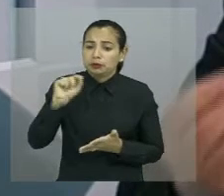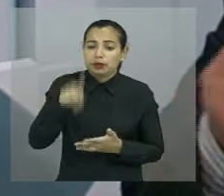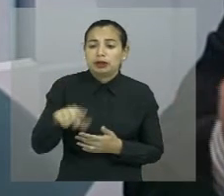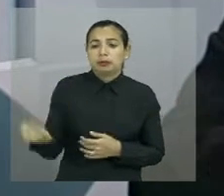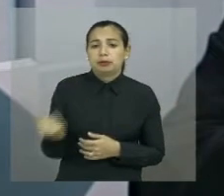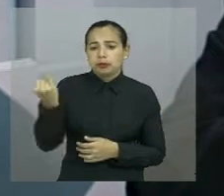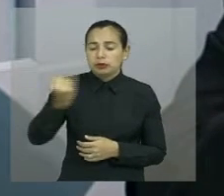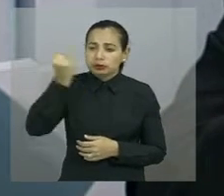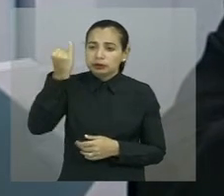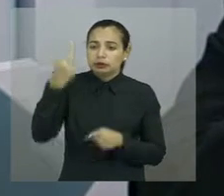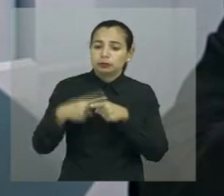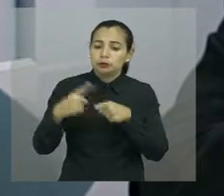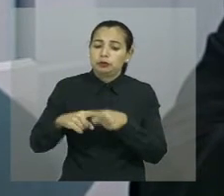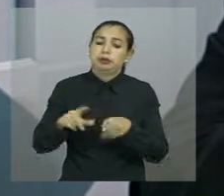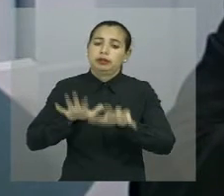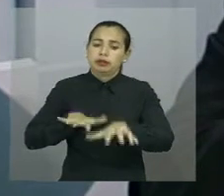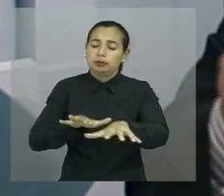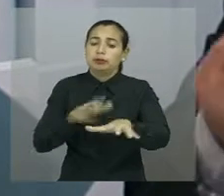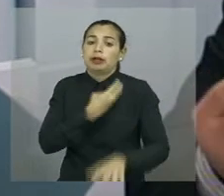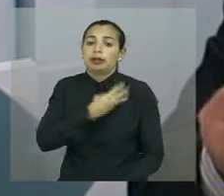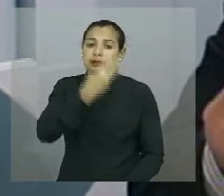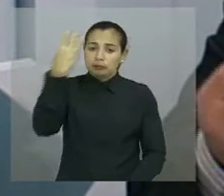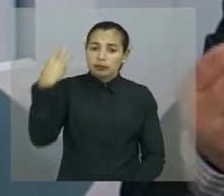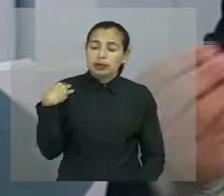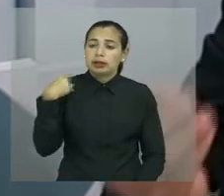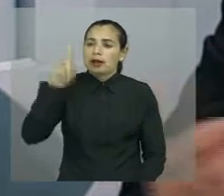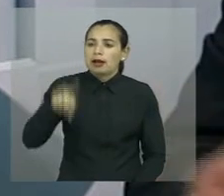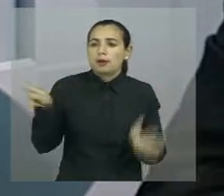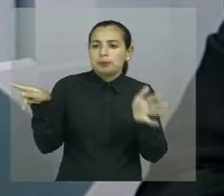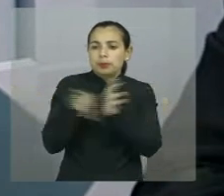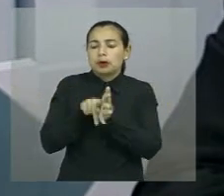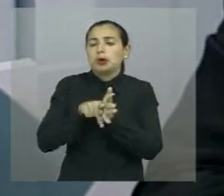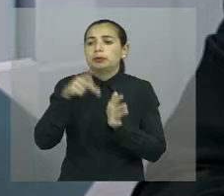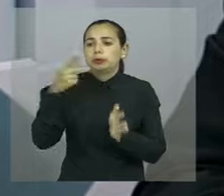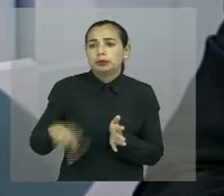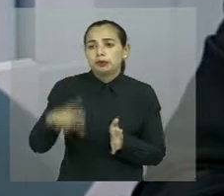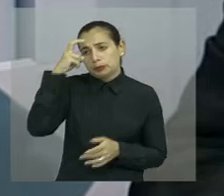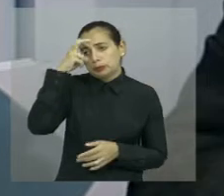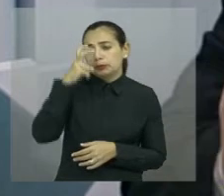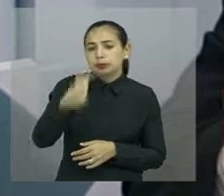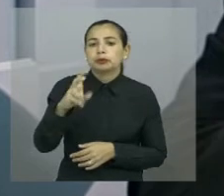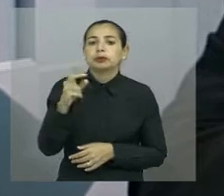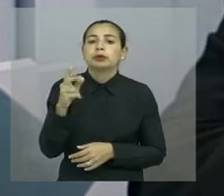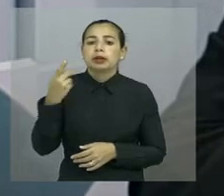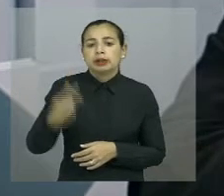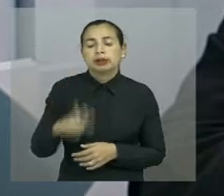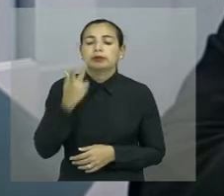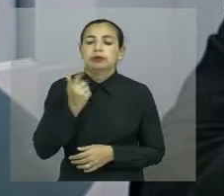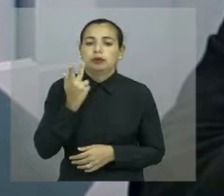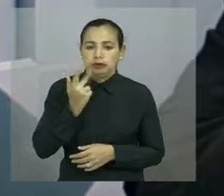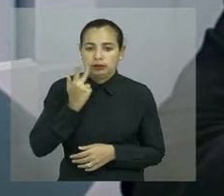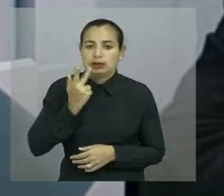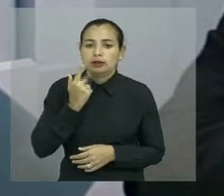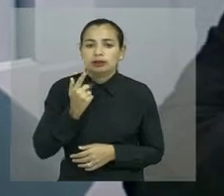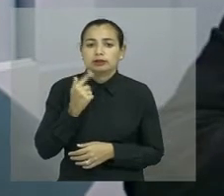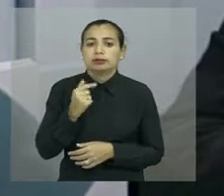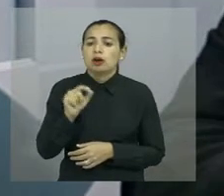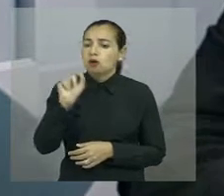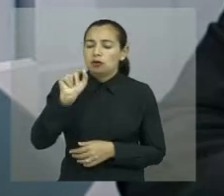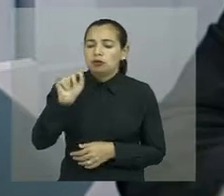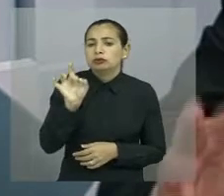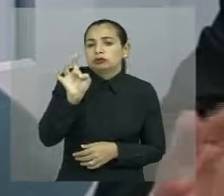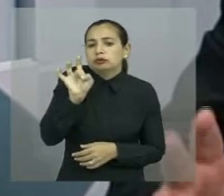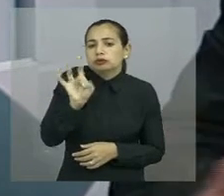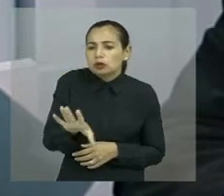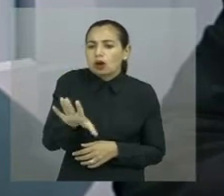com Maria como um patrimônio cultural da nossa cidade, não se trata de uma questão